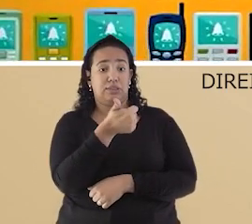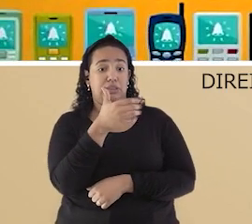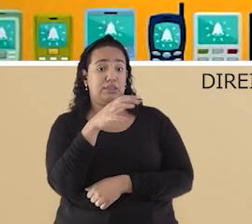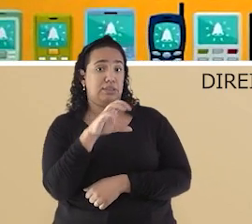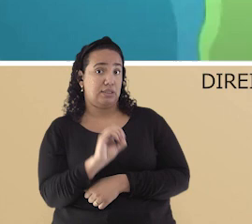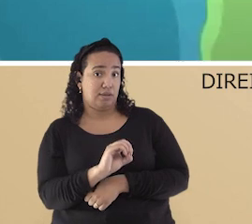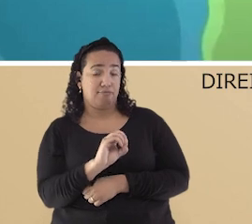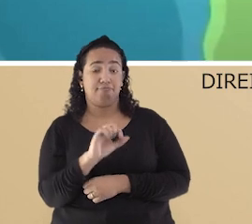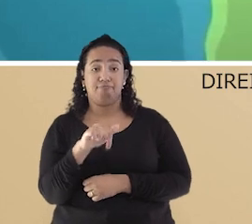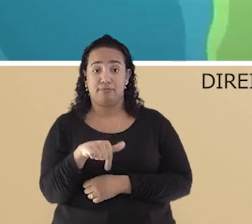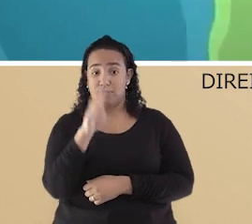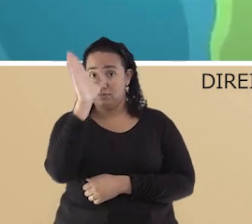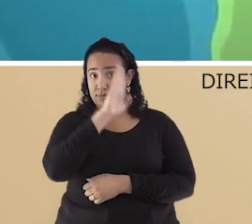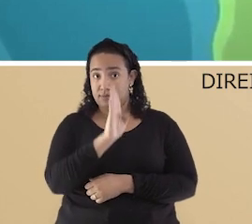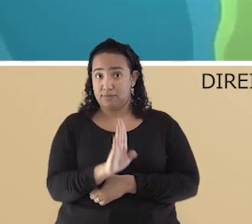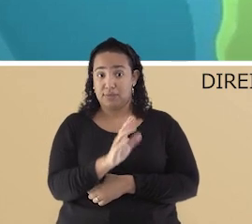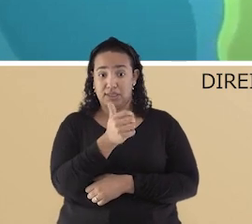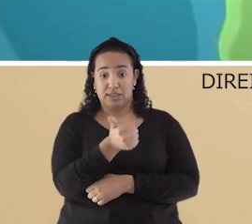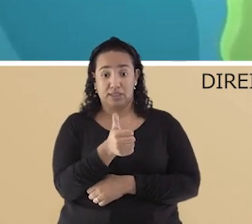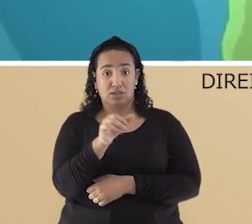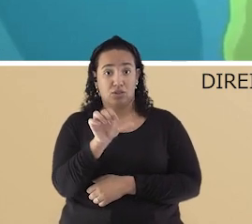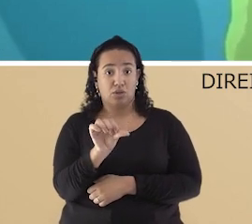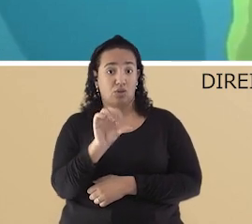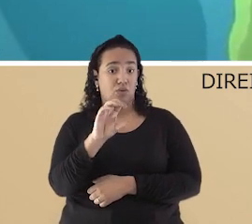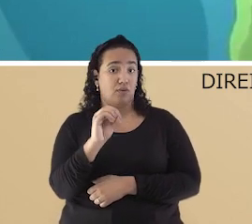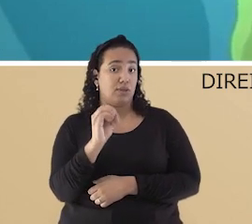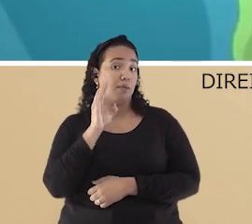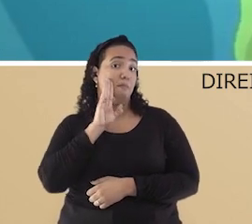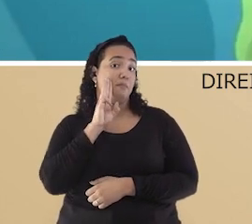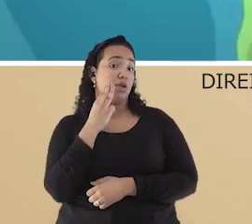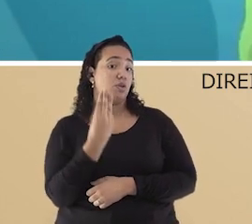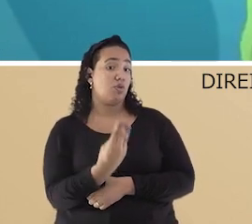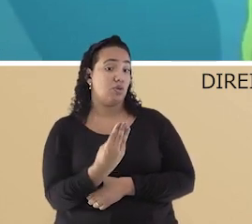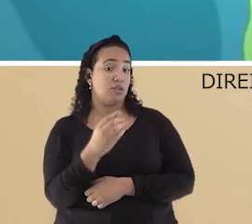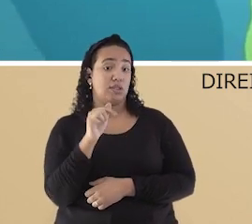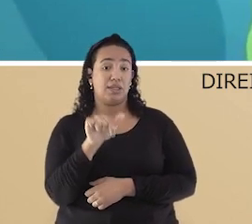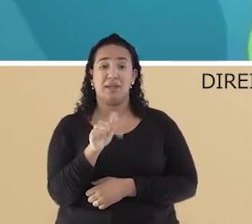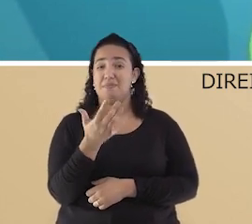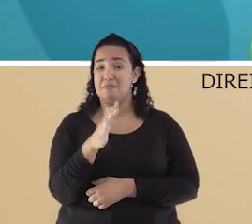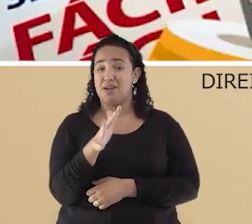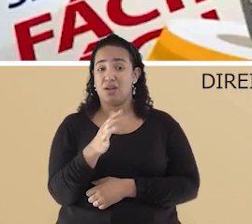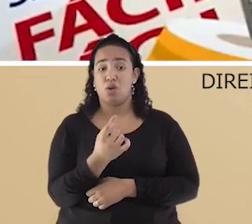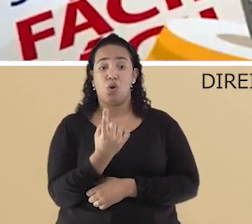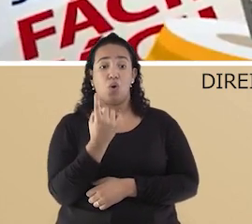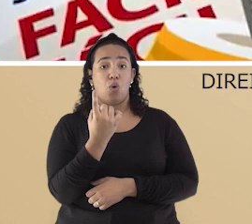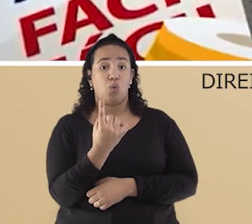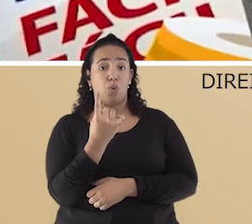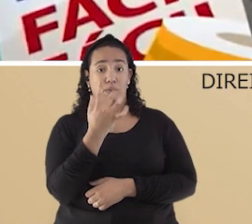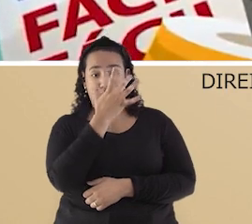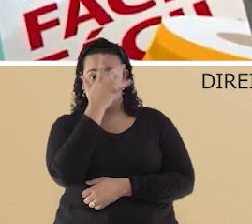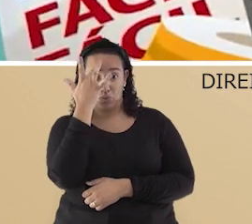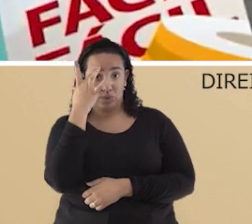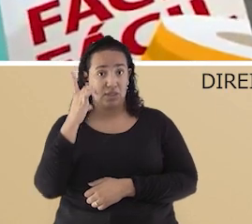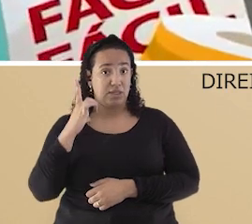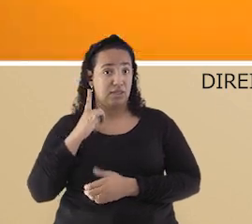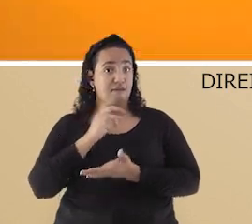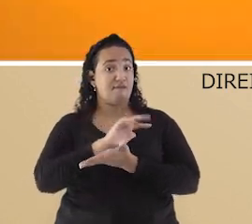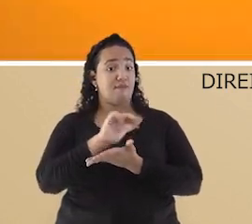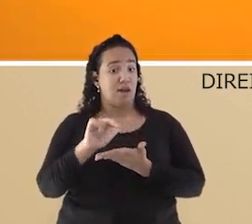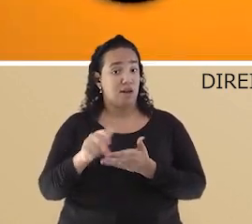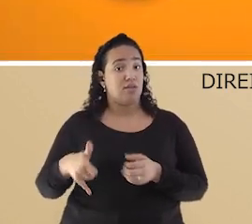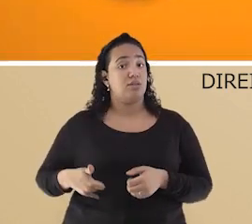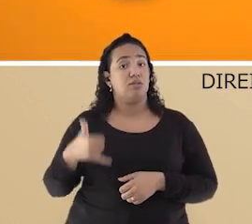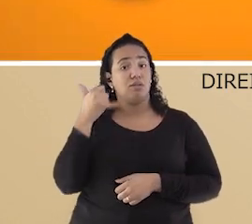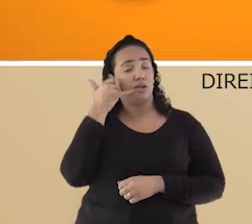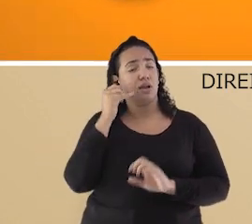ativos. Como o país tem 190 milhões de habitantes, essa conta dá, em média, mais de um celular por pessoa. E de